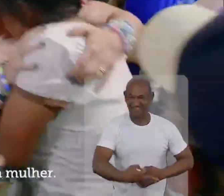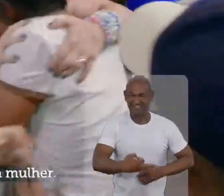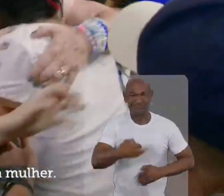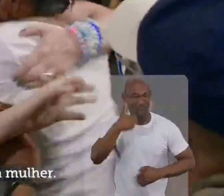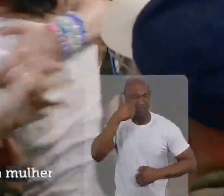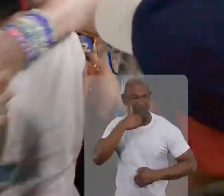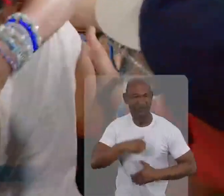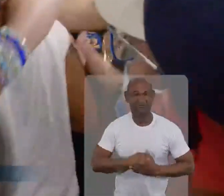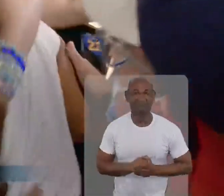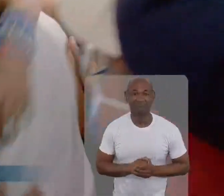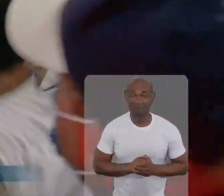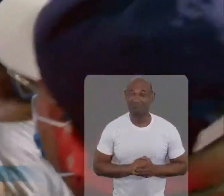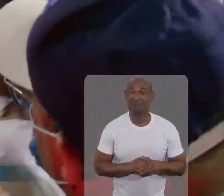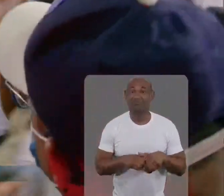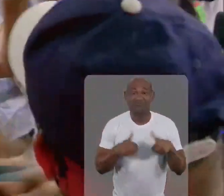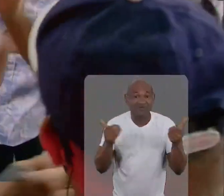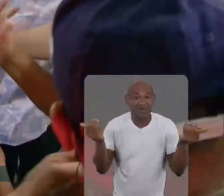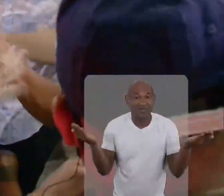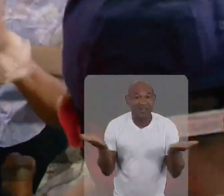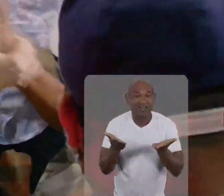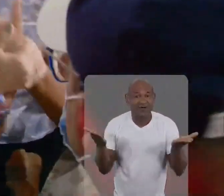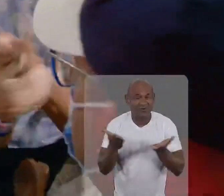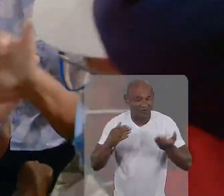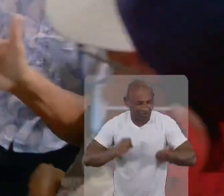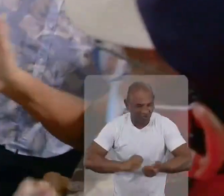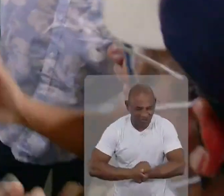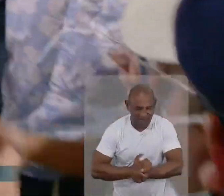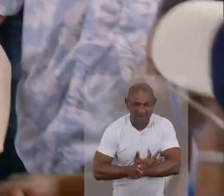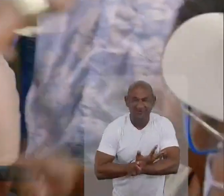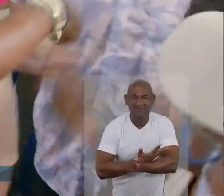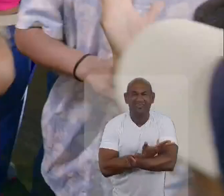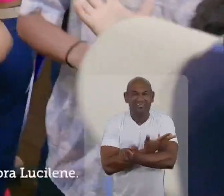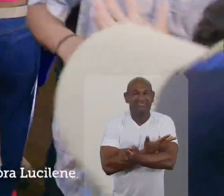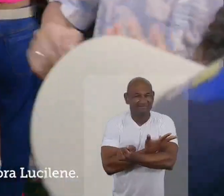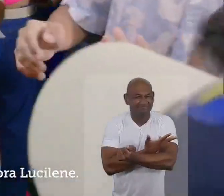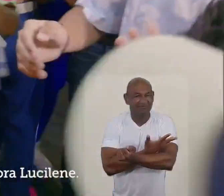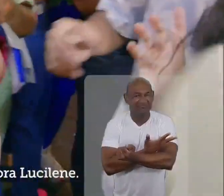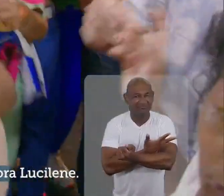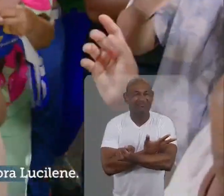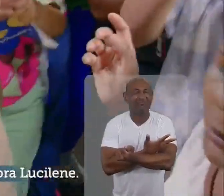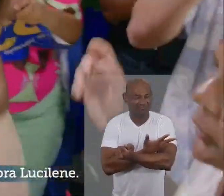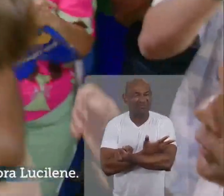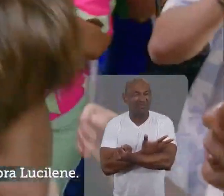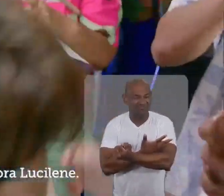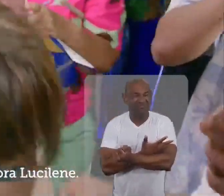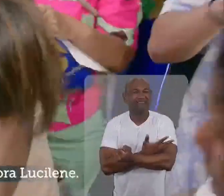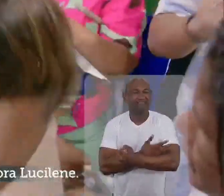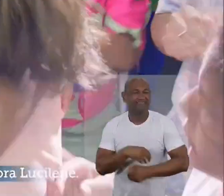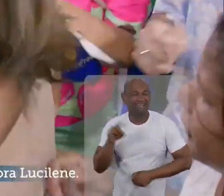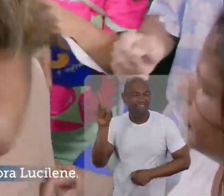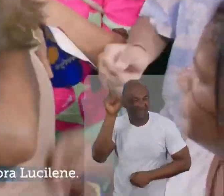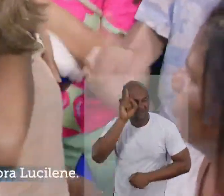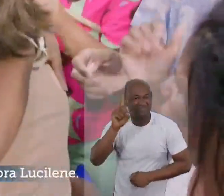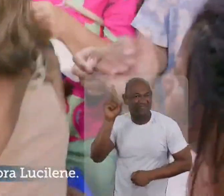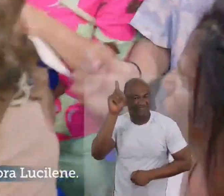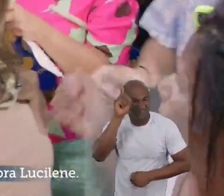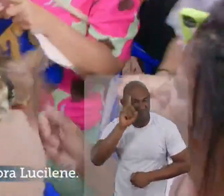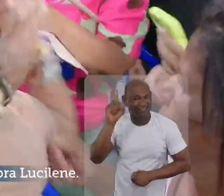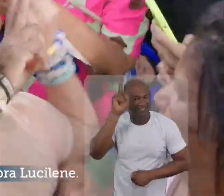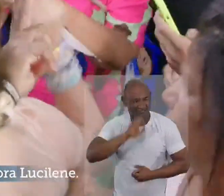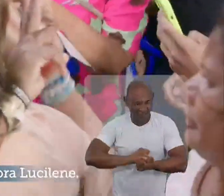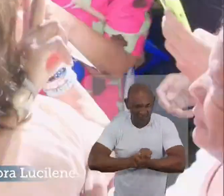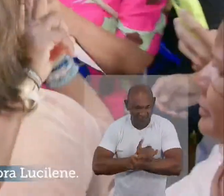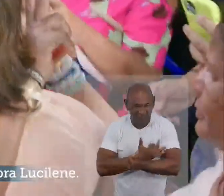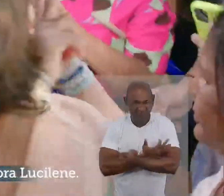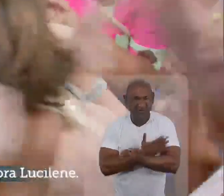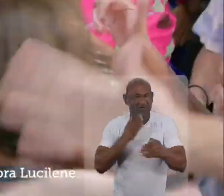mulher. Eu tô aqui emocionada e assim grata a Deus por cada vida,